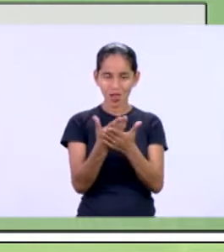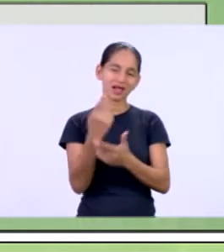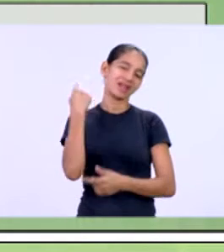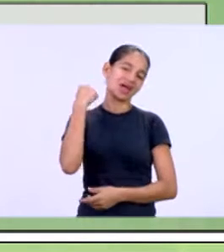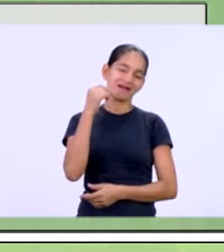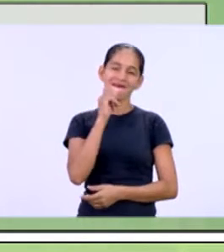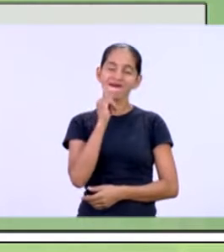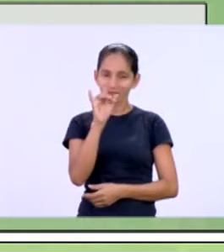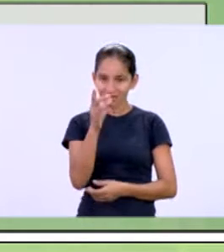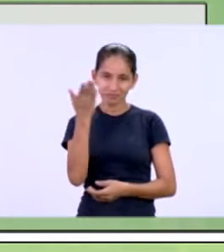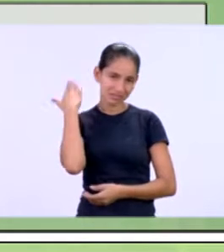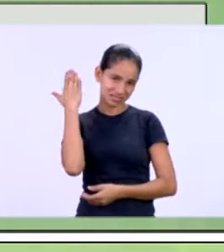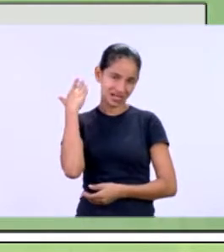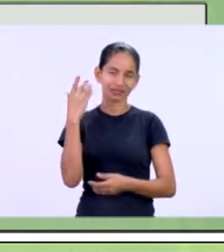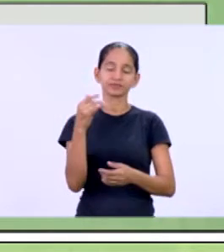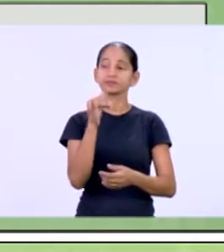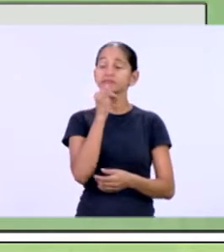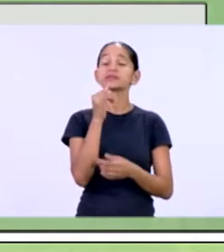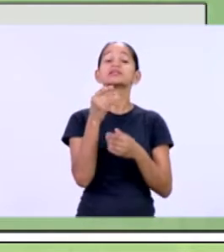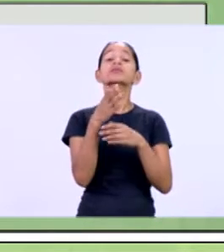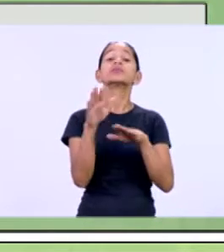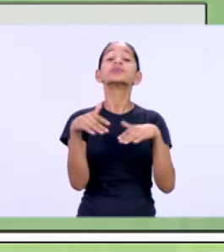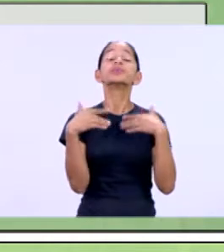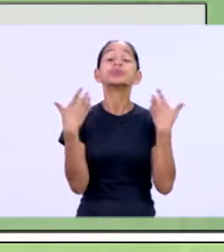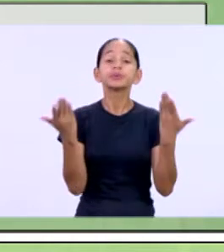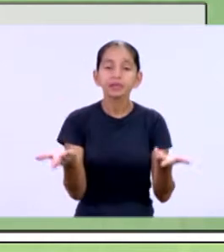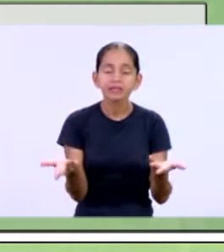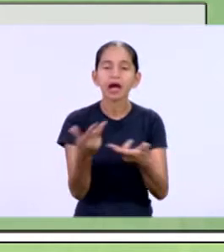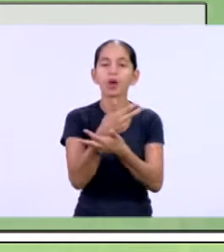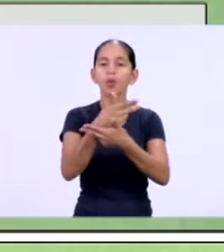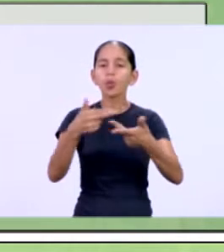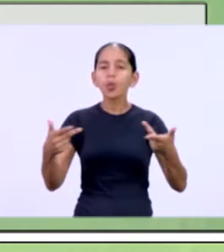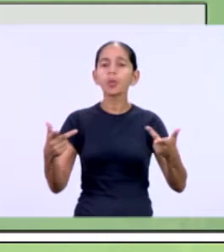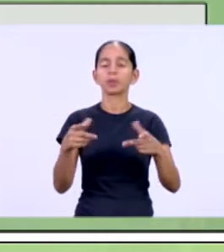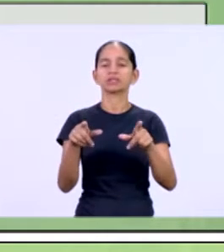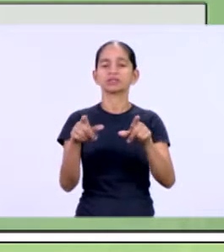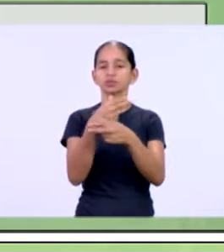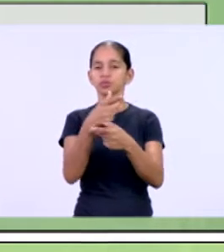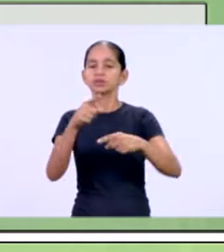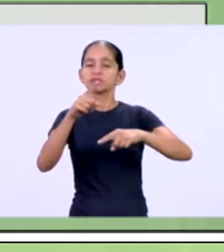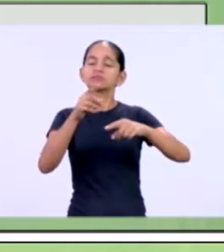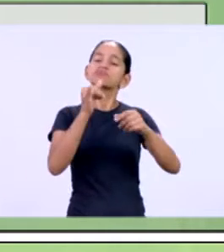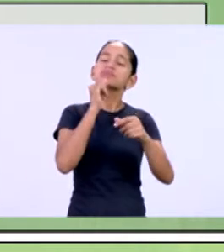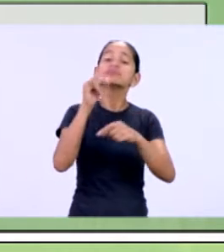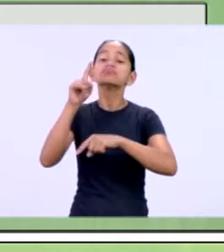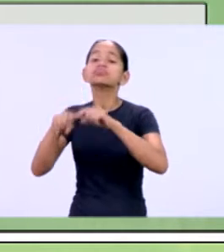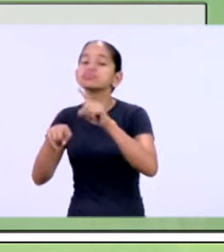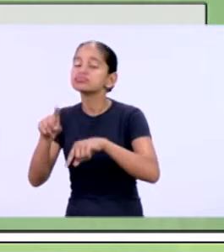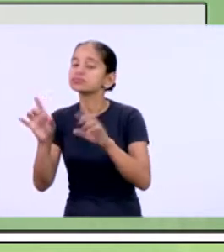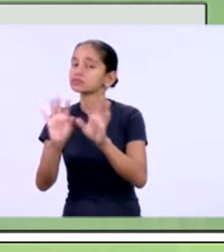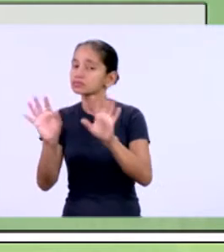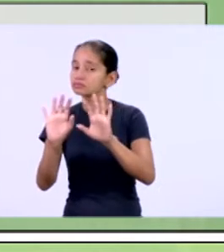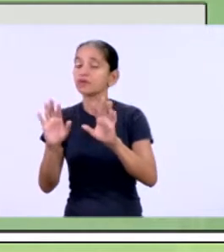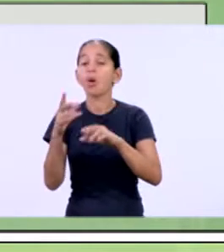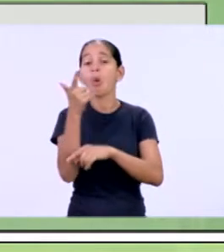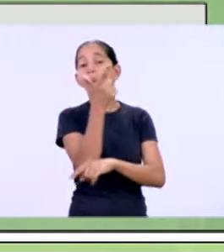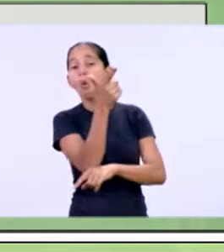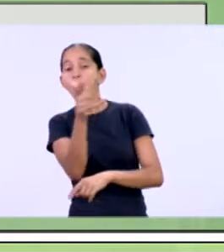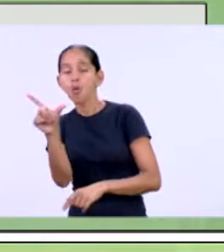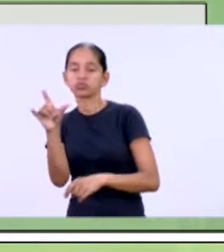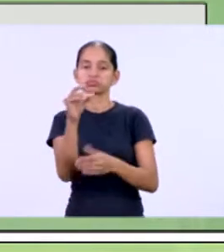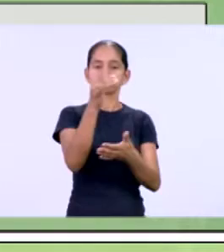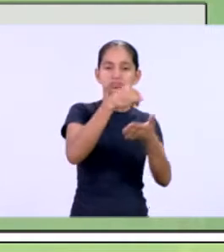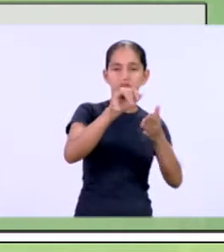tributo é toda prestação pecuniária, compulsória em moeda ou cujo valor nela se